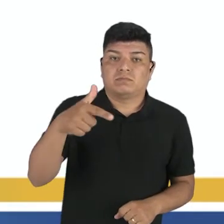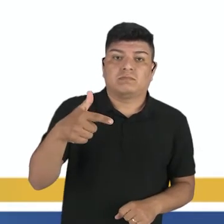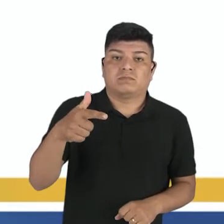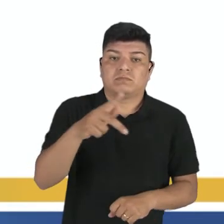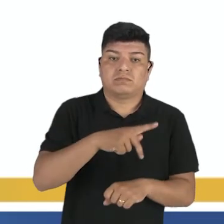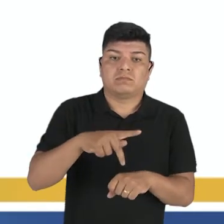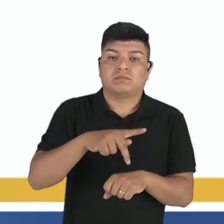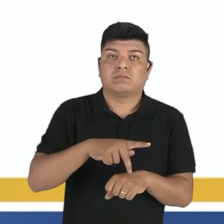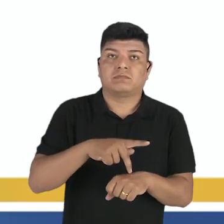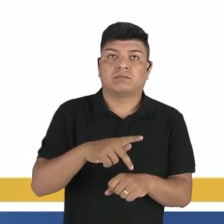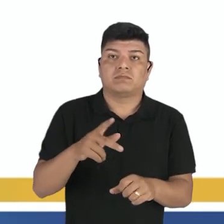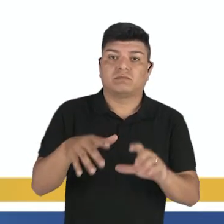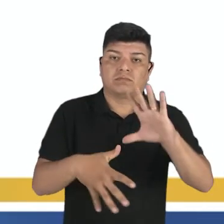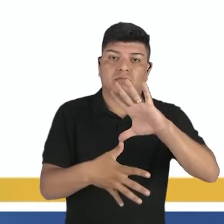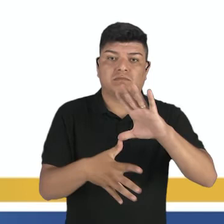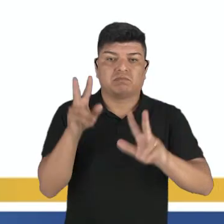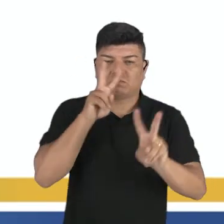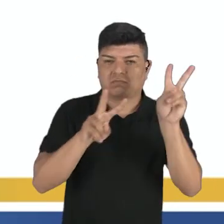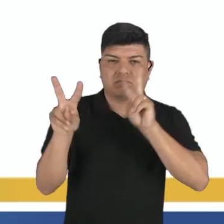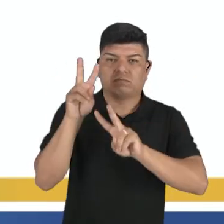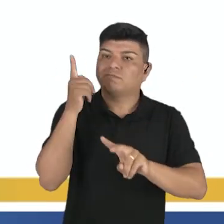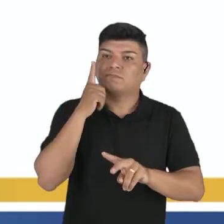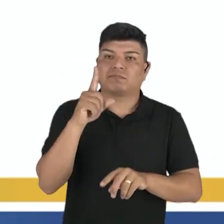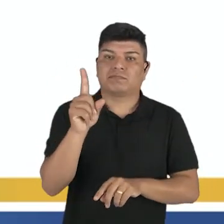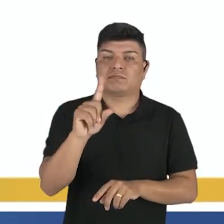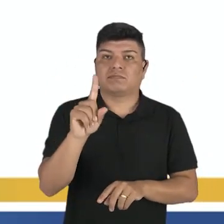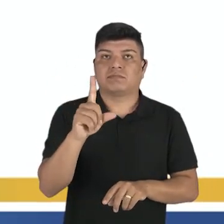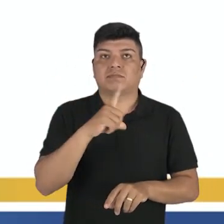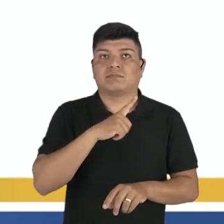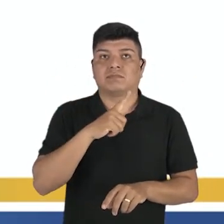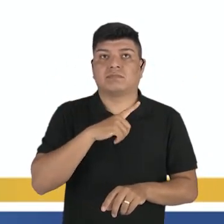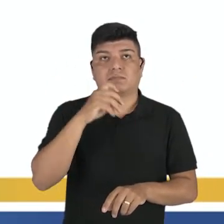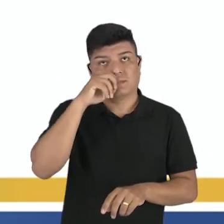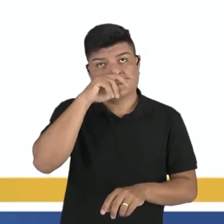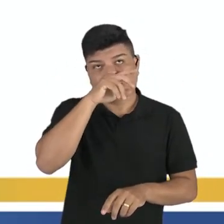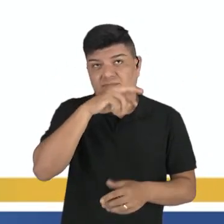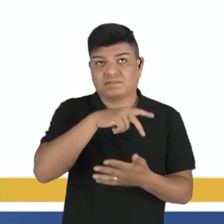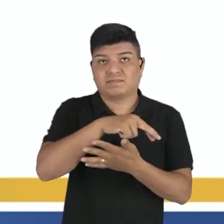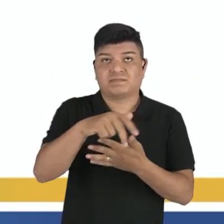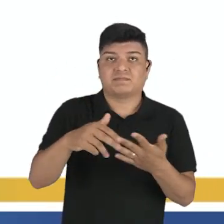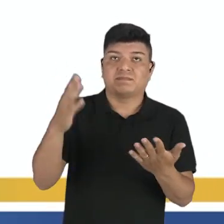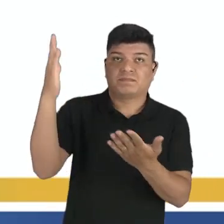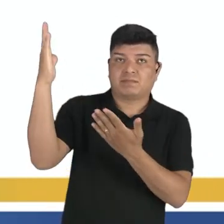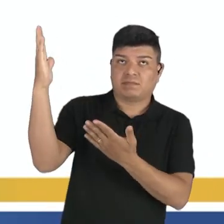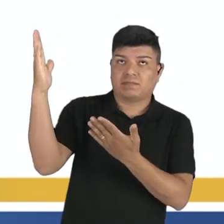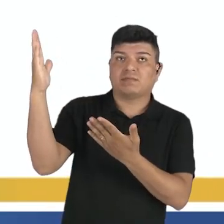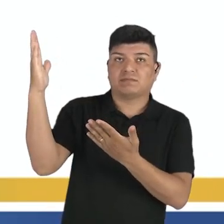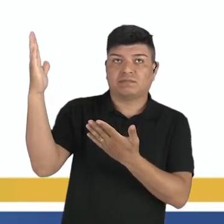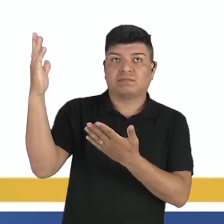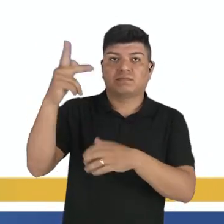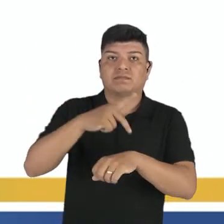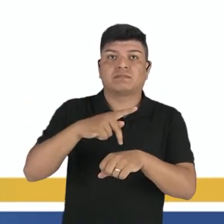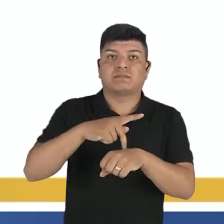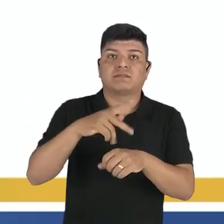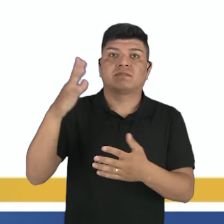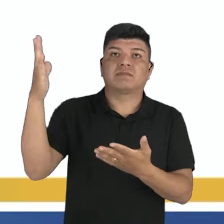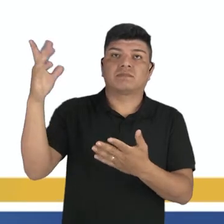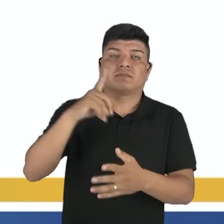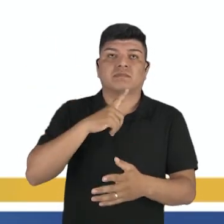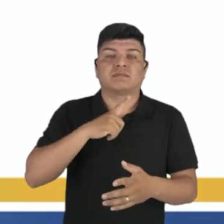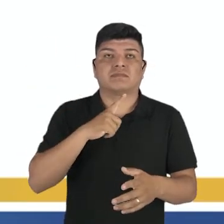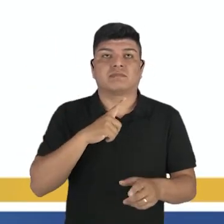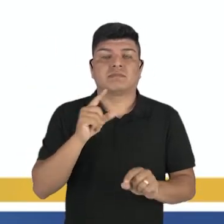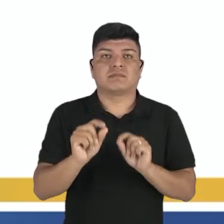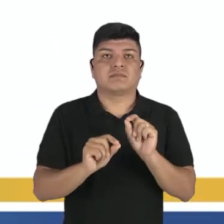outras nações, que no mapa não dá para visualizar bem, nós temos aí a Papua Nova Guiné, Ilhas Salomão, Ilhas Marshall,